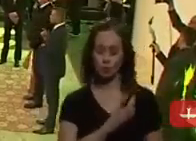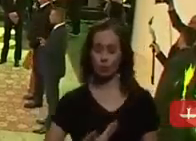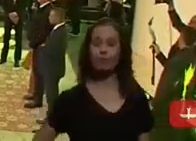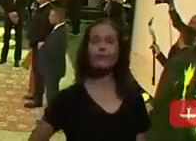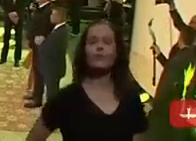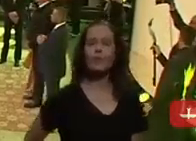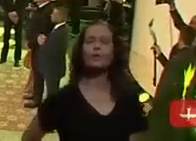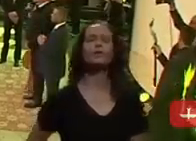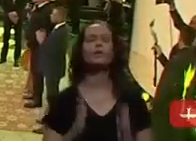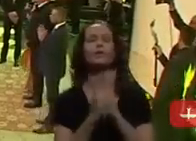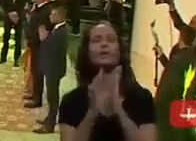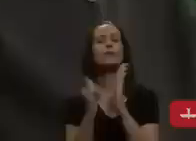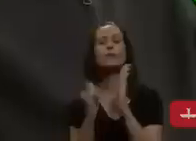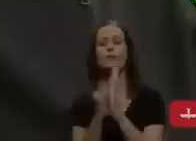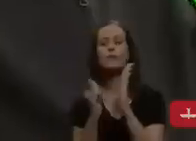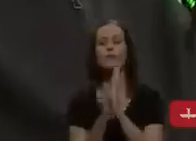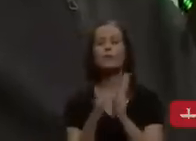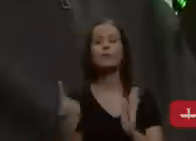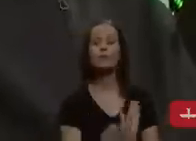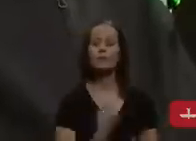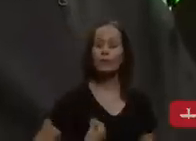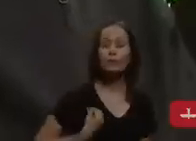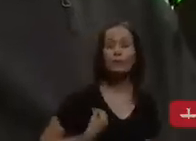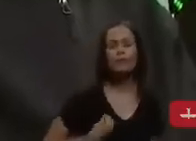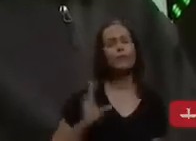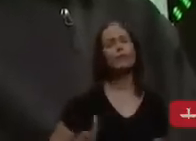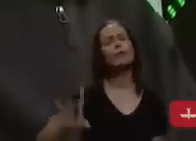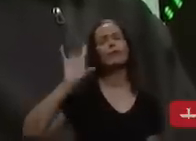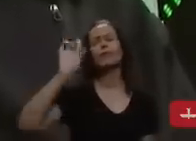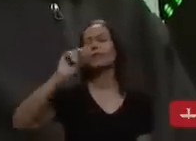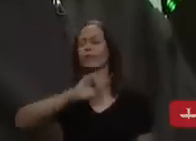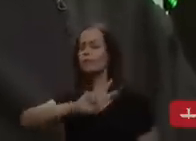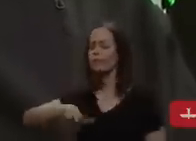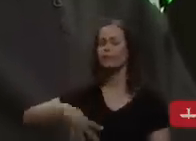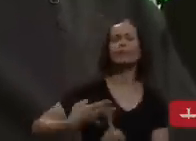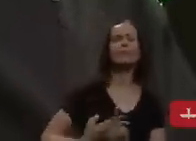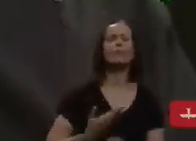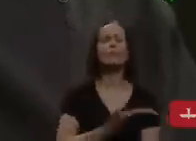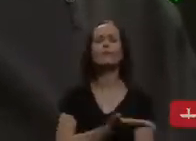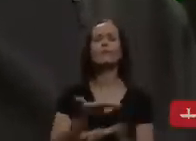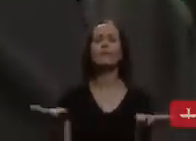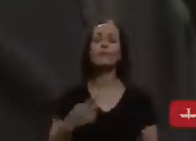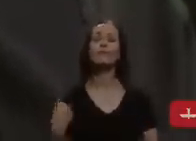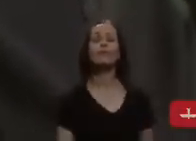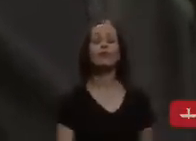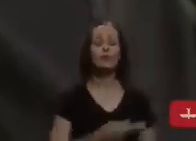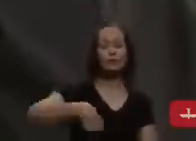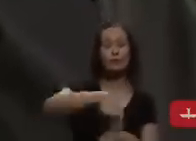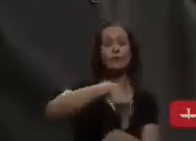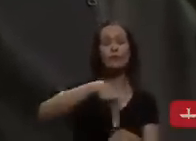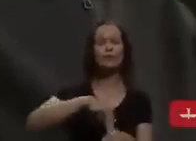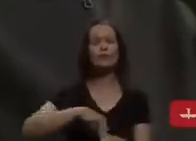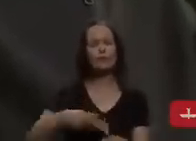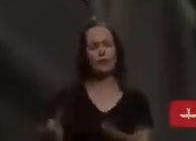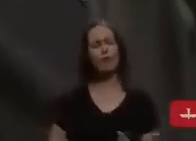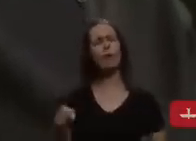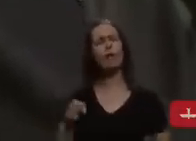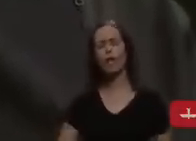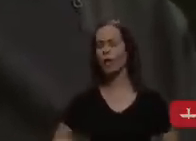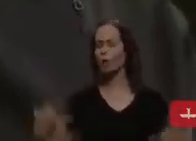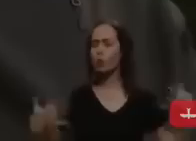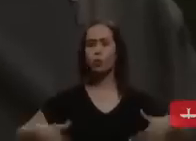para interceder pelas nossas vidas. Que Deus retribua grandiosamente. A nossa nação é uma nação rica.